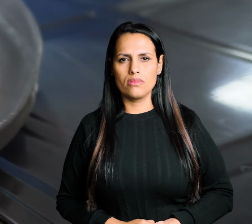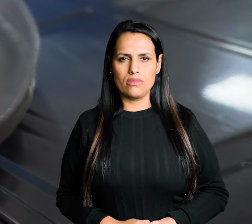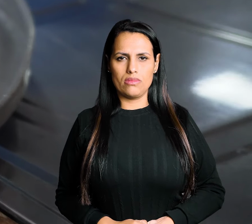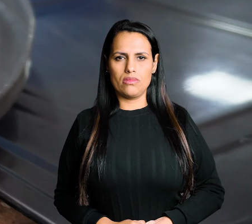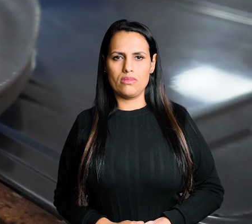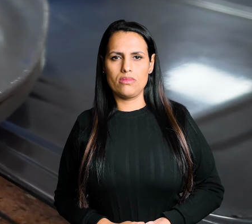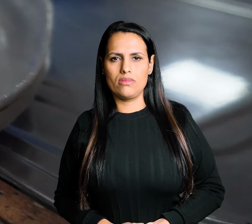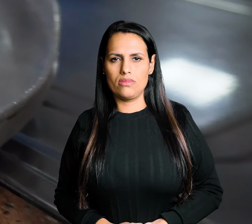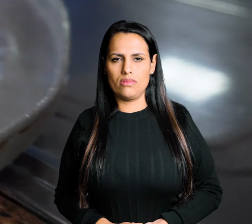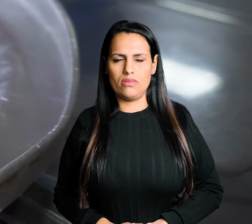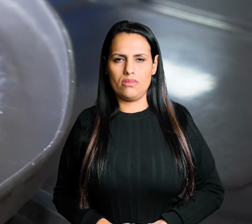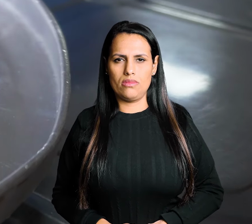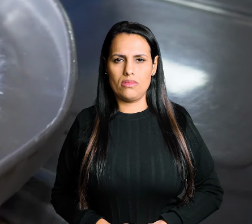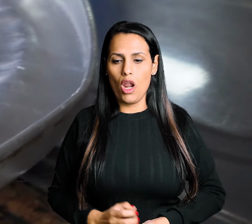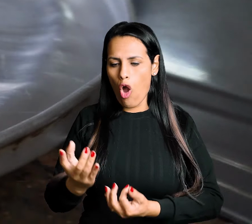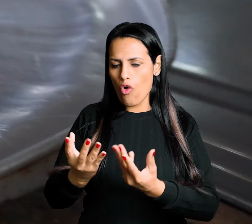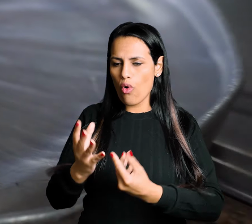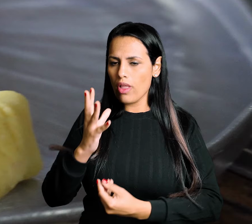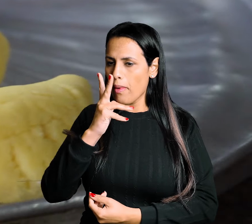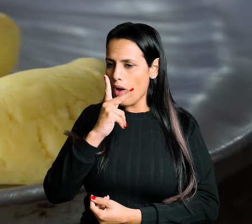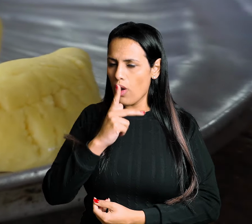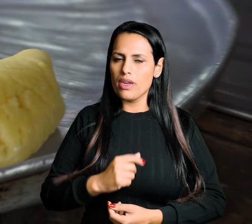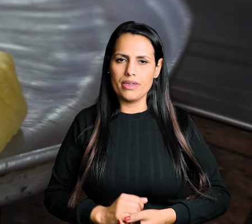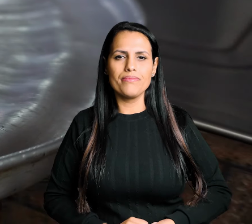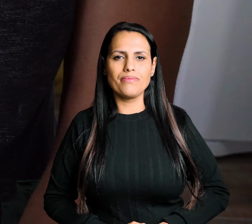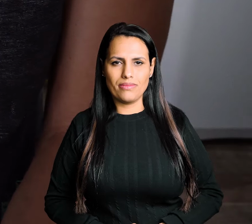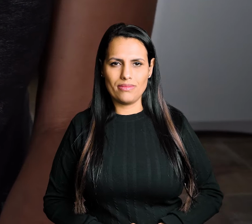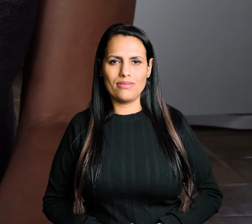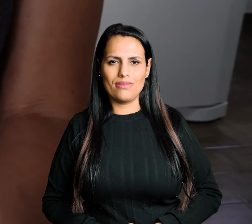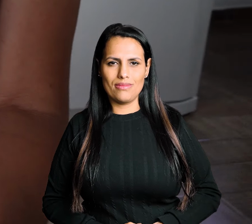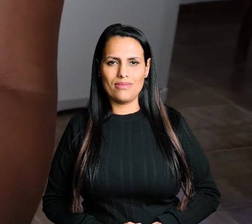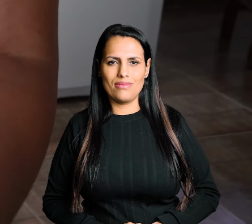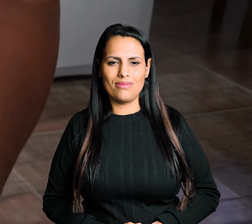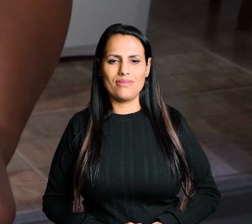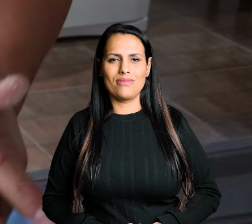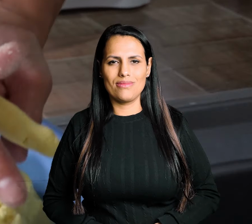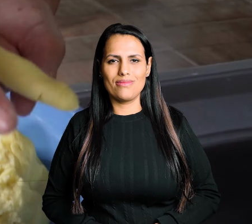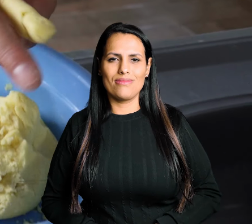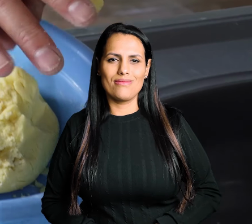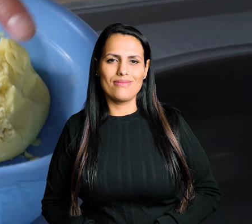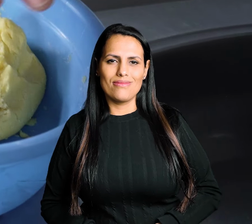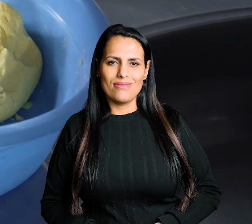forno lá. Mas os bolinhos é rápido.